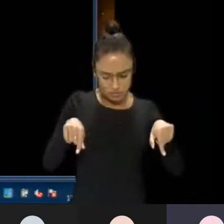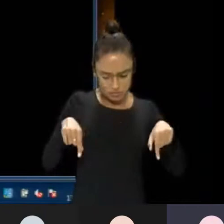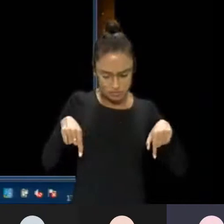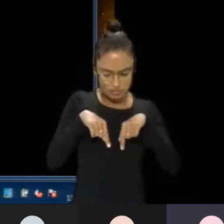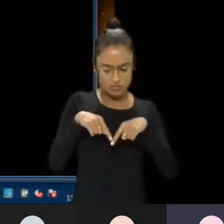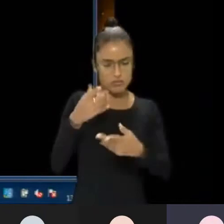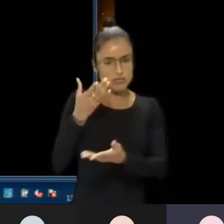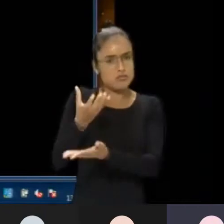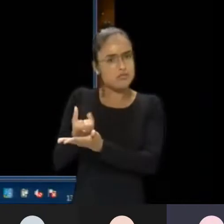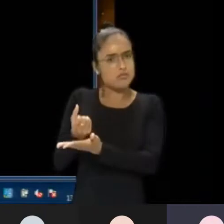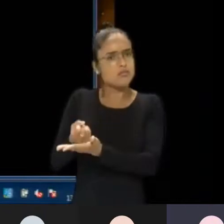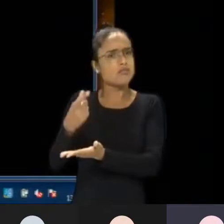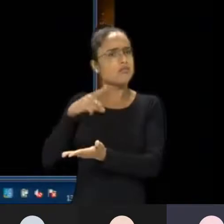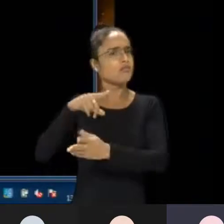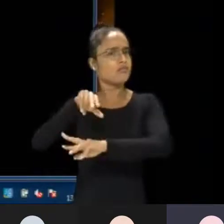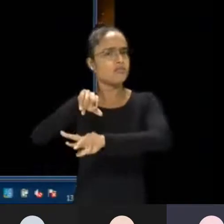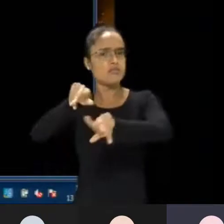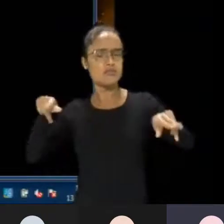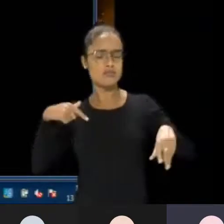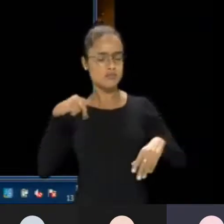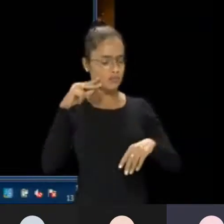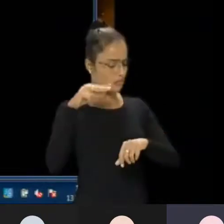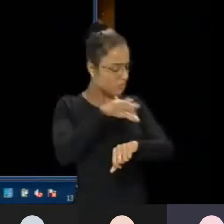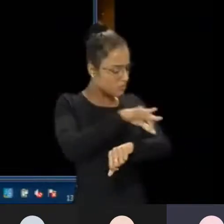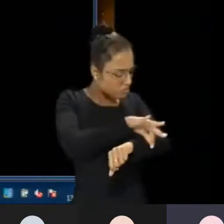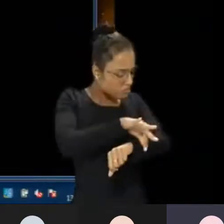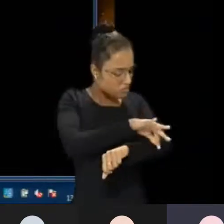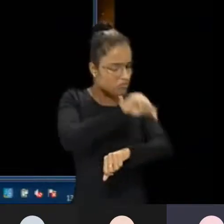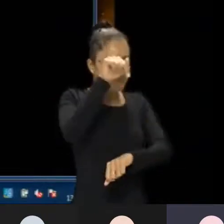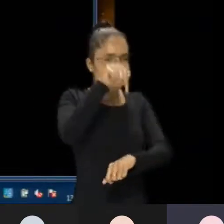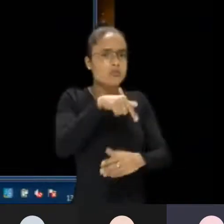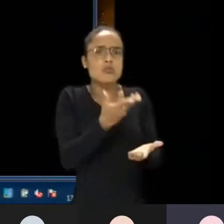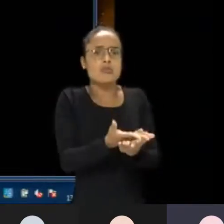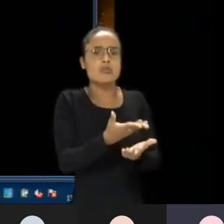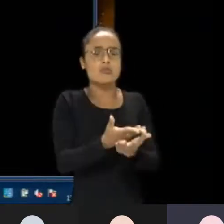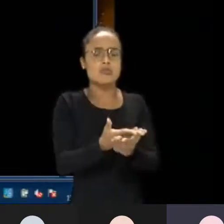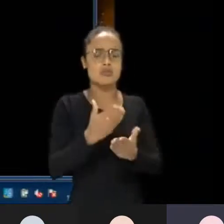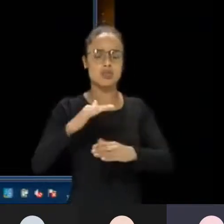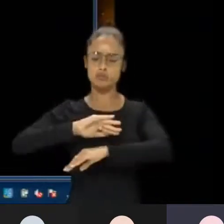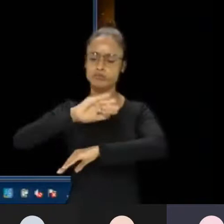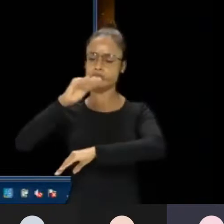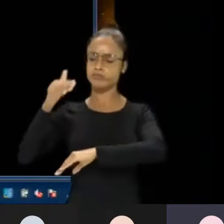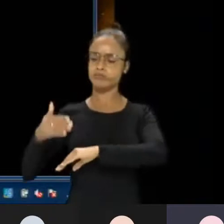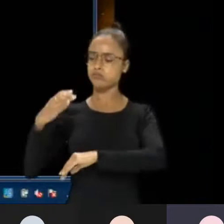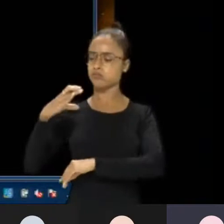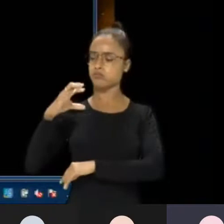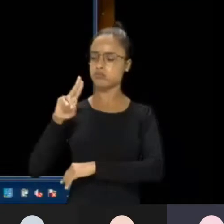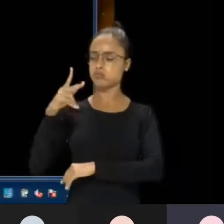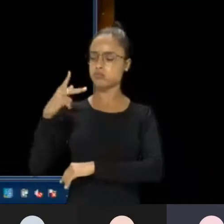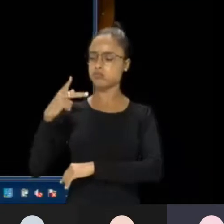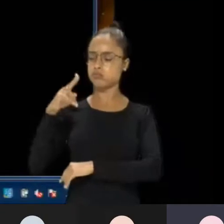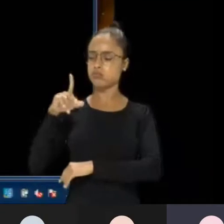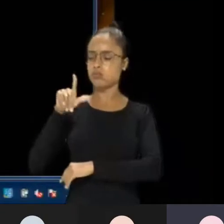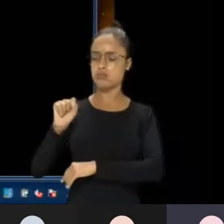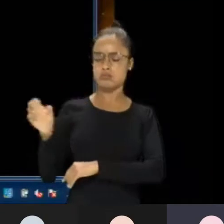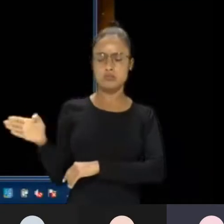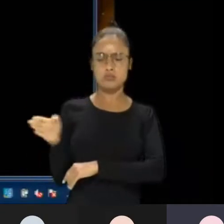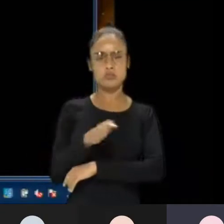ele te dá uma forma. Bom, mas e para a arquitetura que nós temos aquelas cúpulas? Tem alguma coisa parecida? Tem as